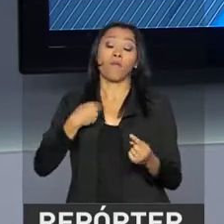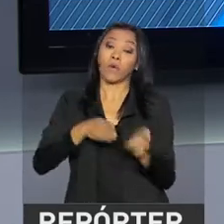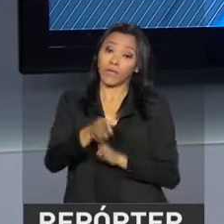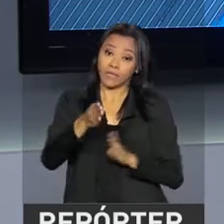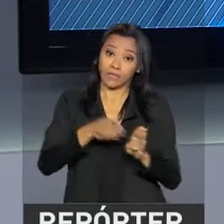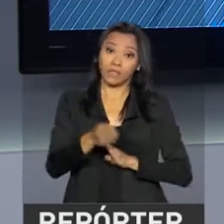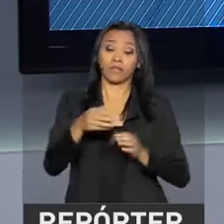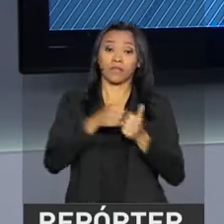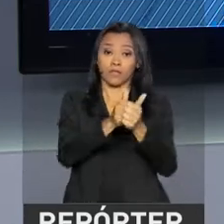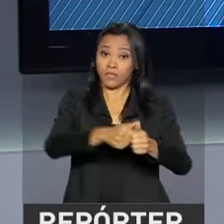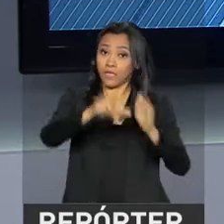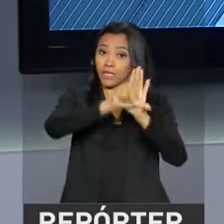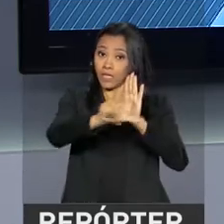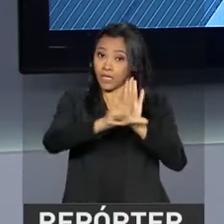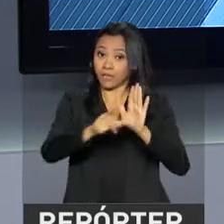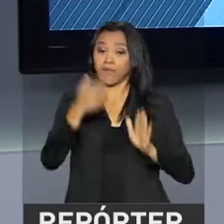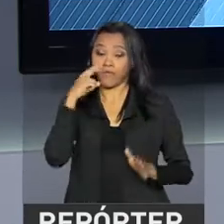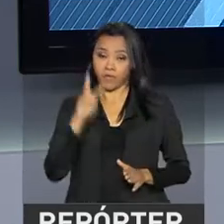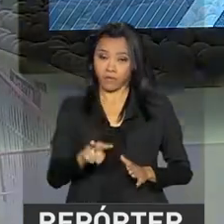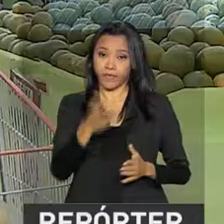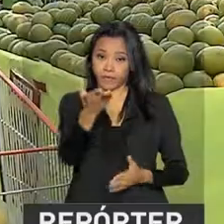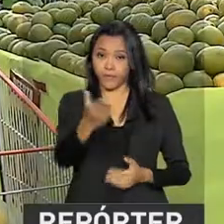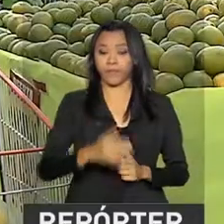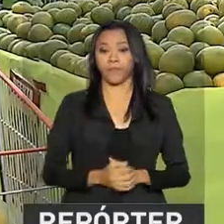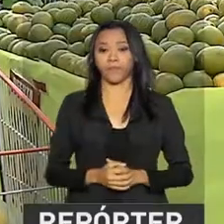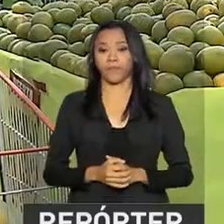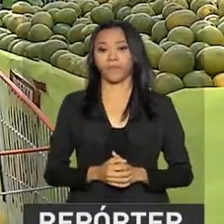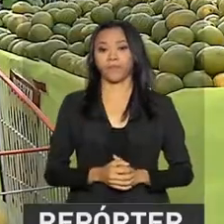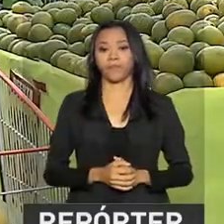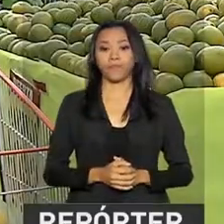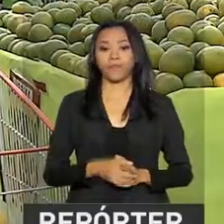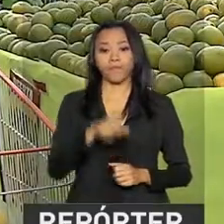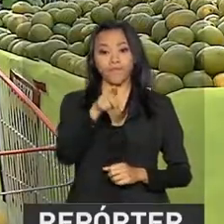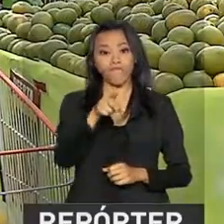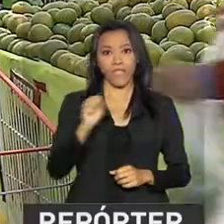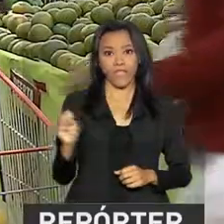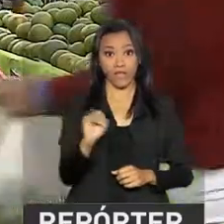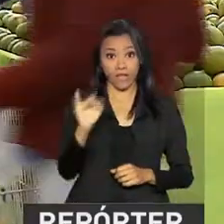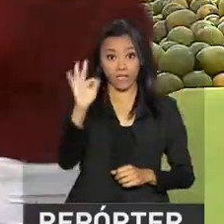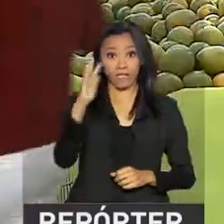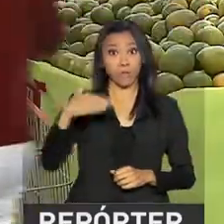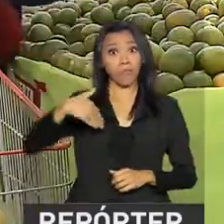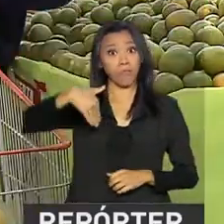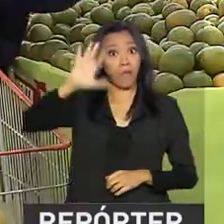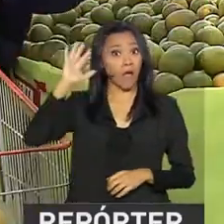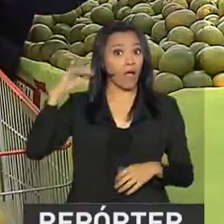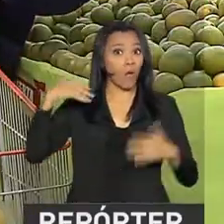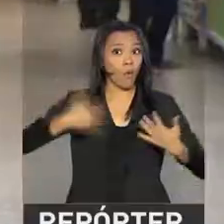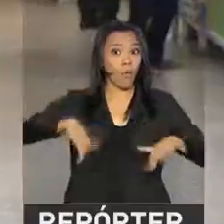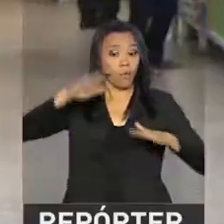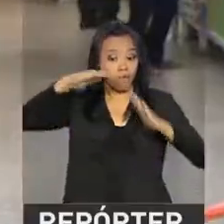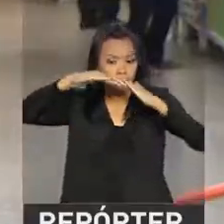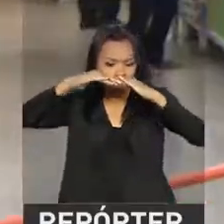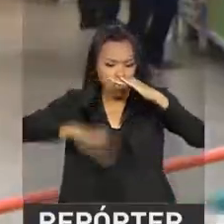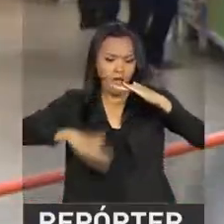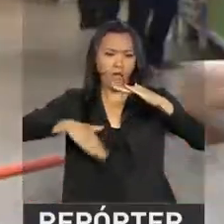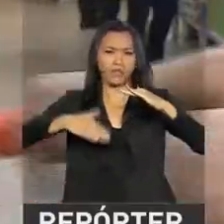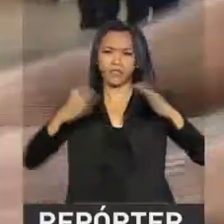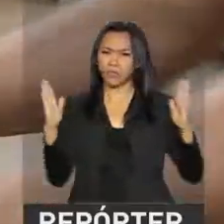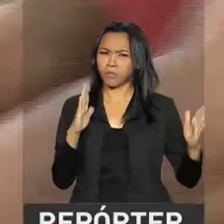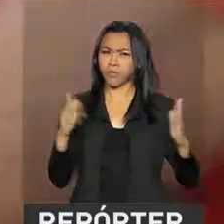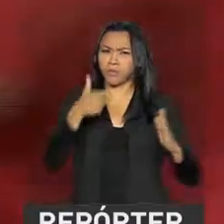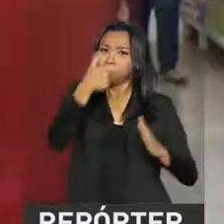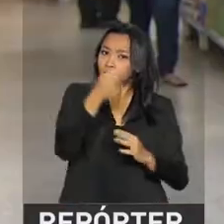o repórter joão pedro neto acompanhou a inflação mais baixa no país em quase 20 anos a